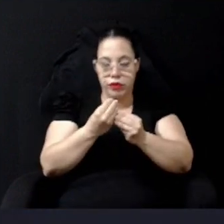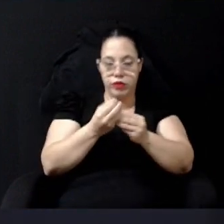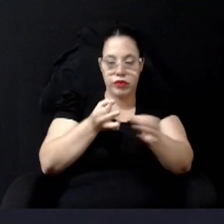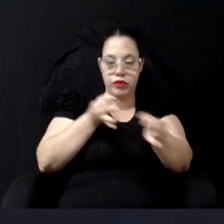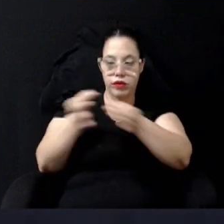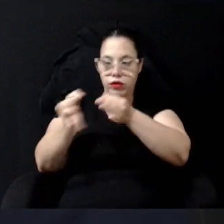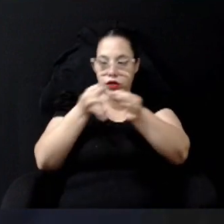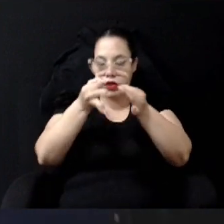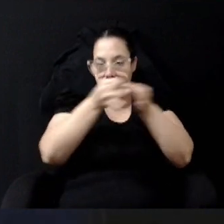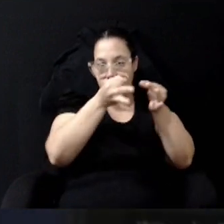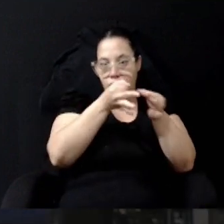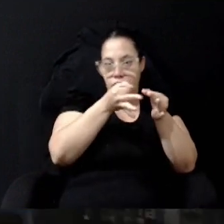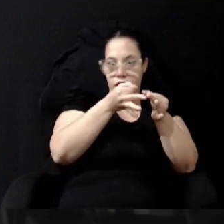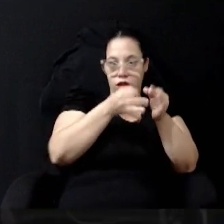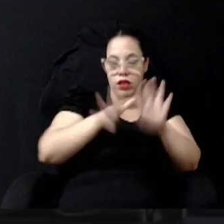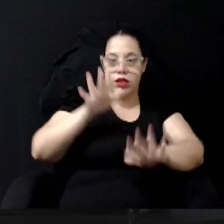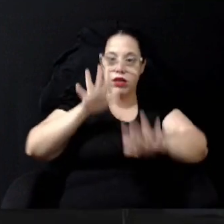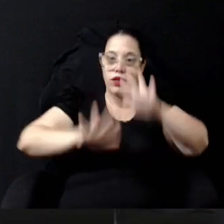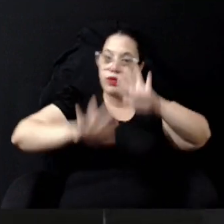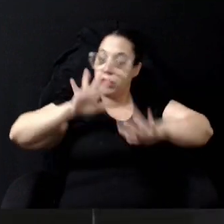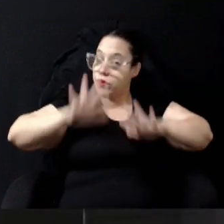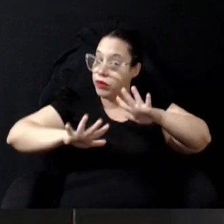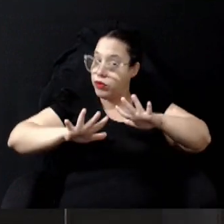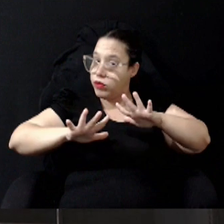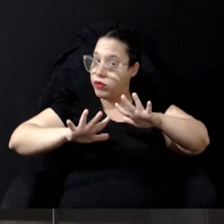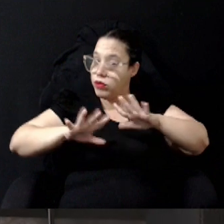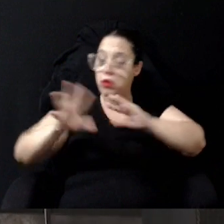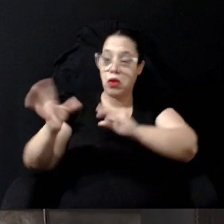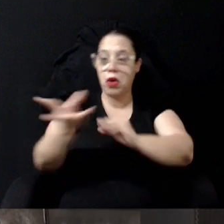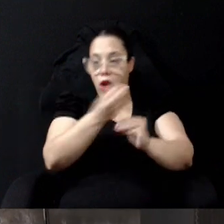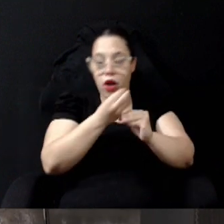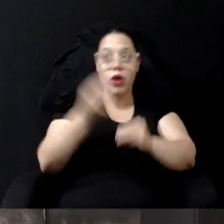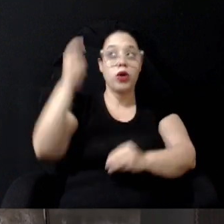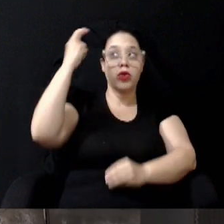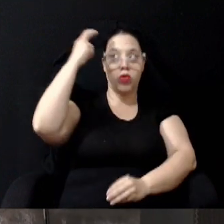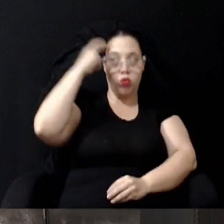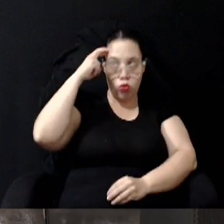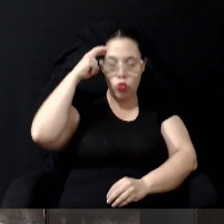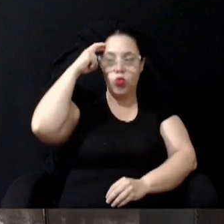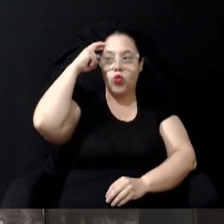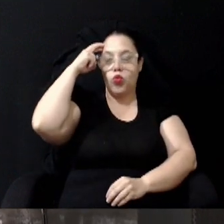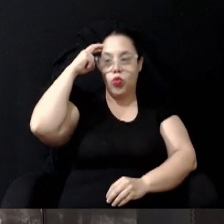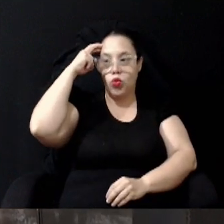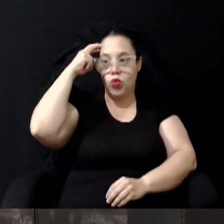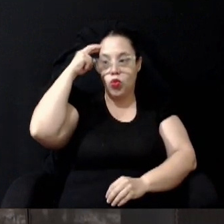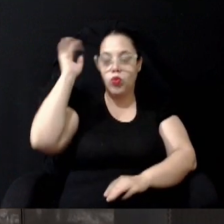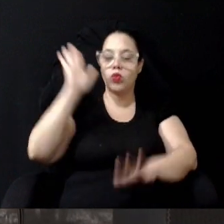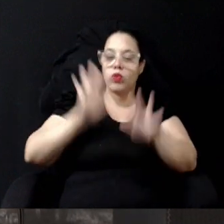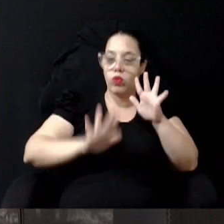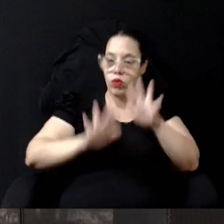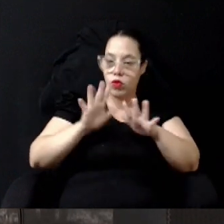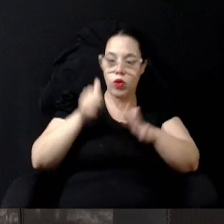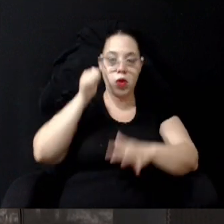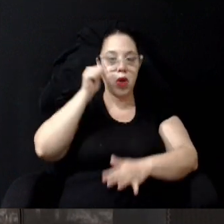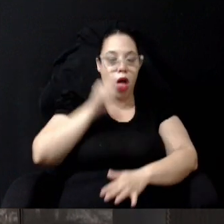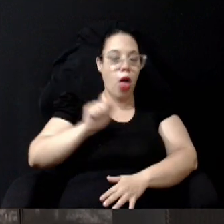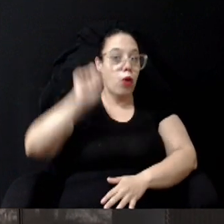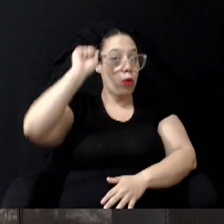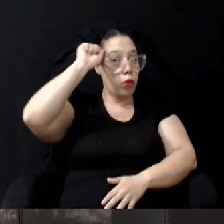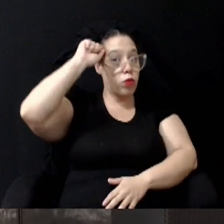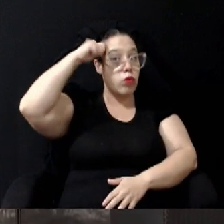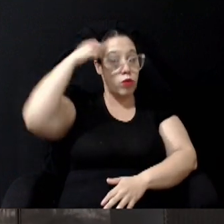nos movimentos de arte e cultura e no movimento de mulheres negras de